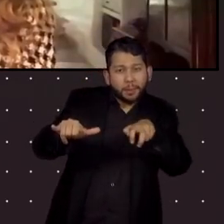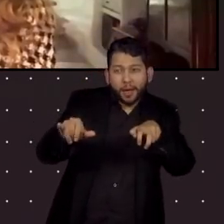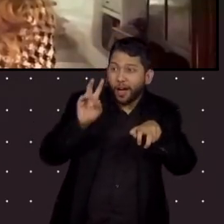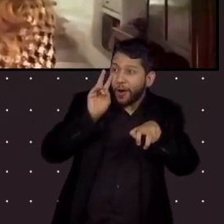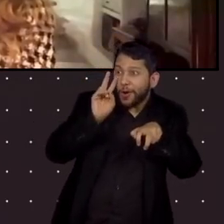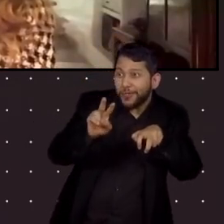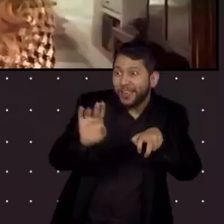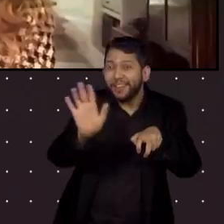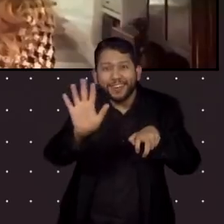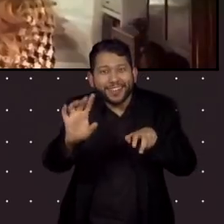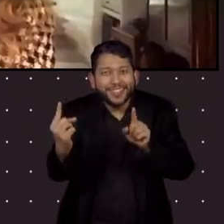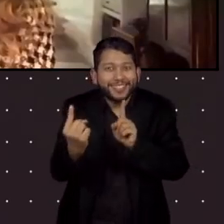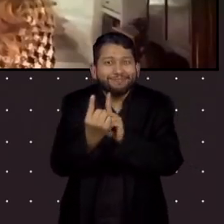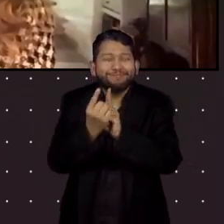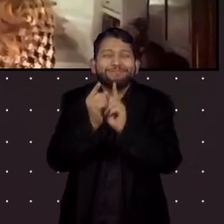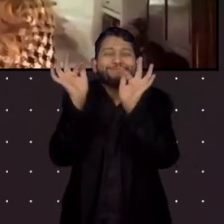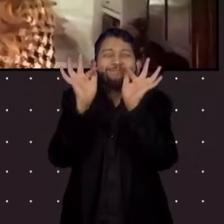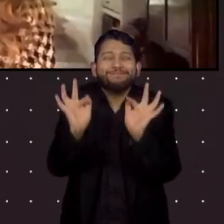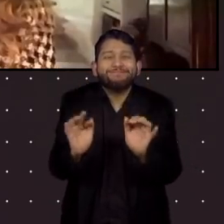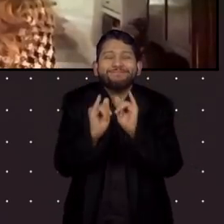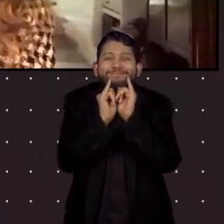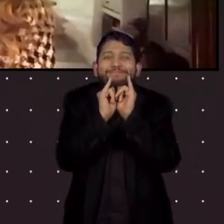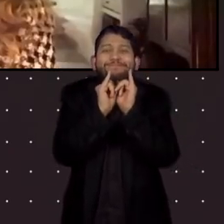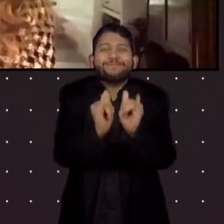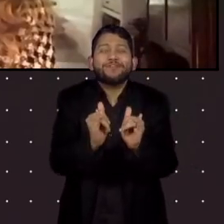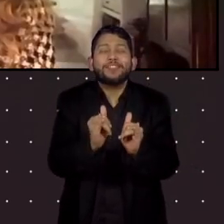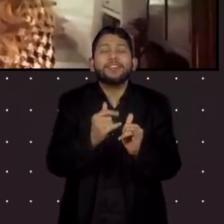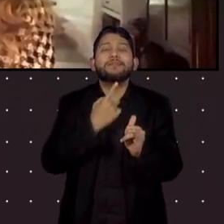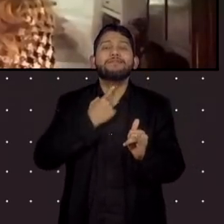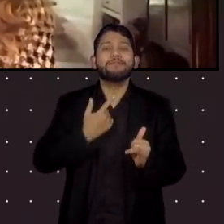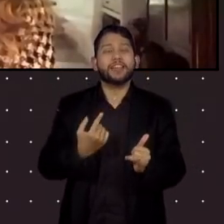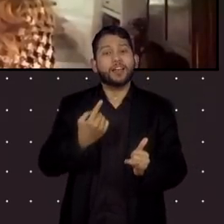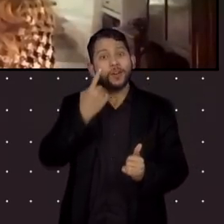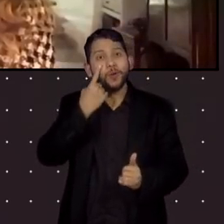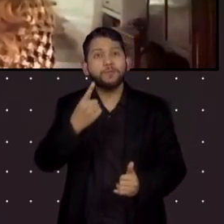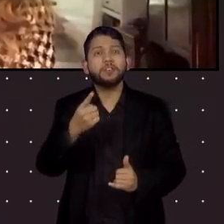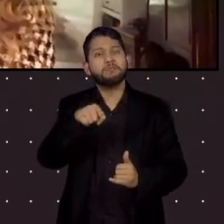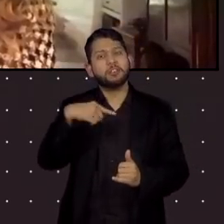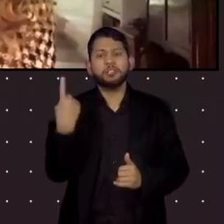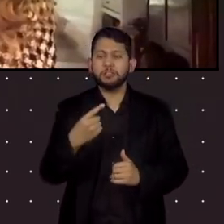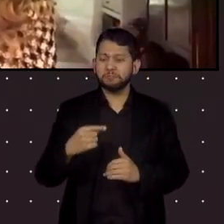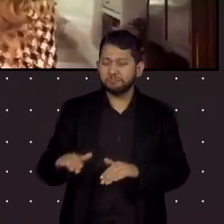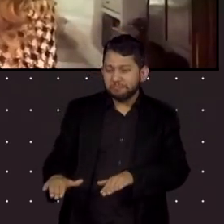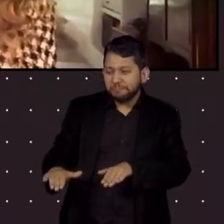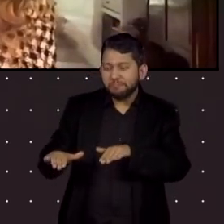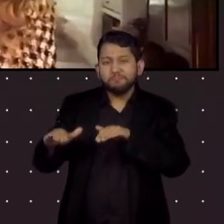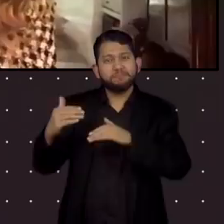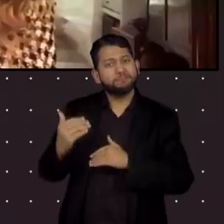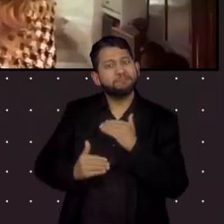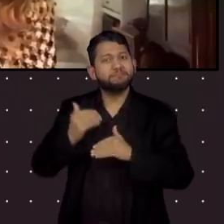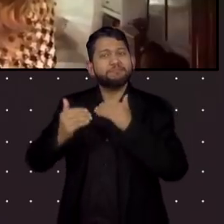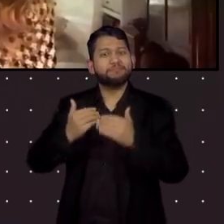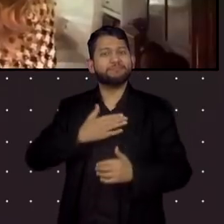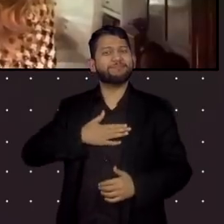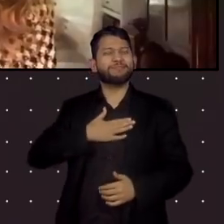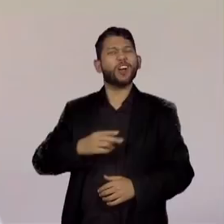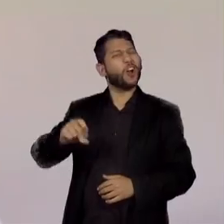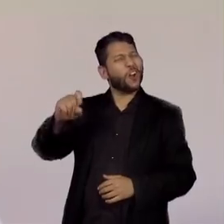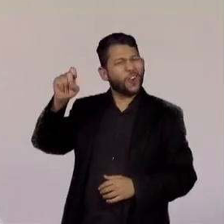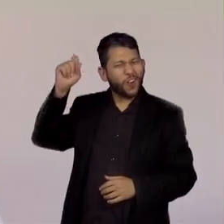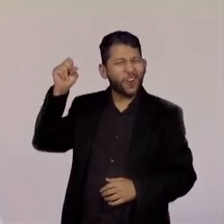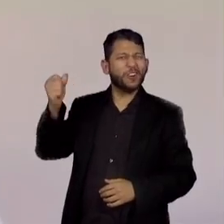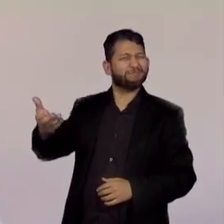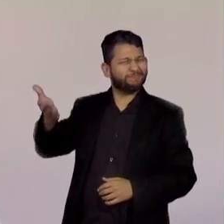poder falar para você do crescimento, né, que nós tivemos, começando lá